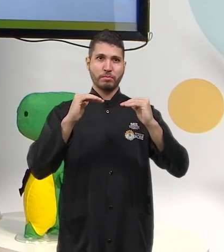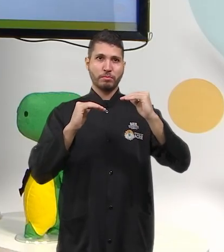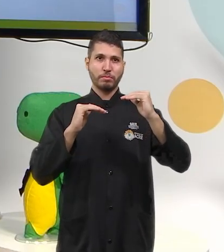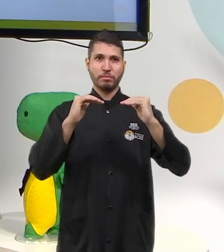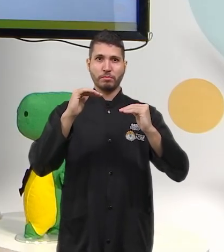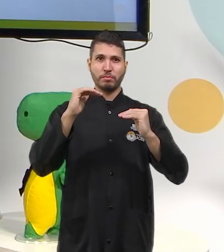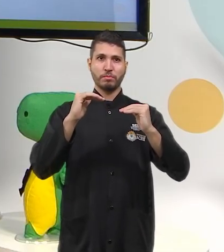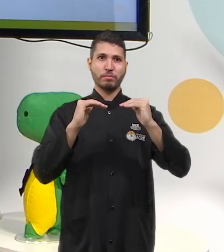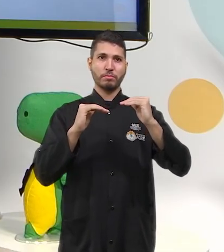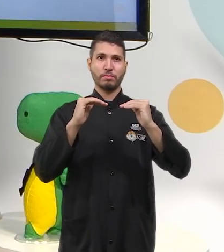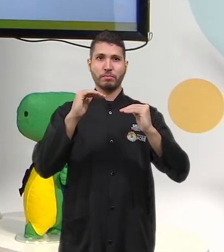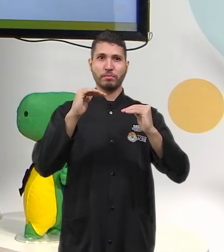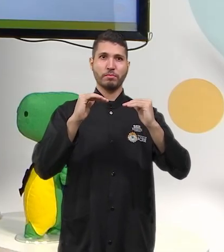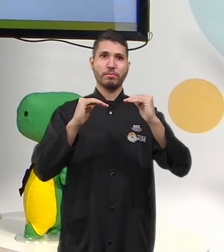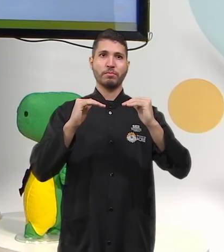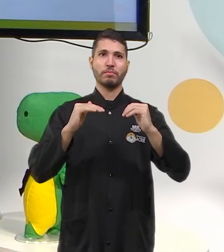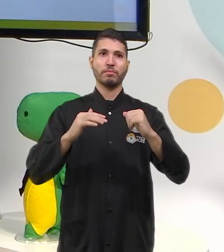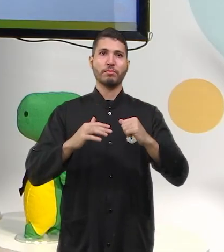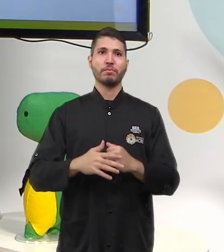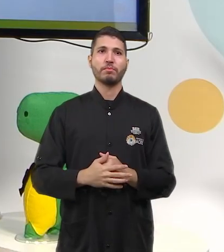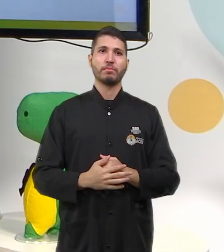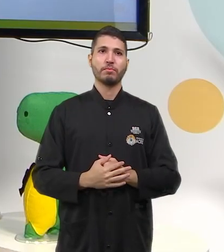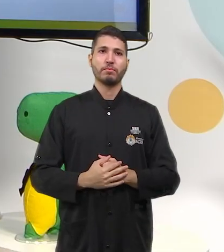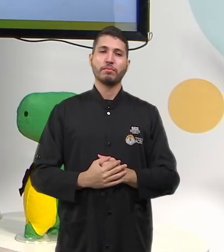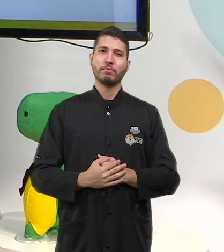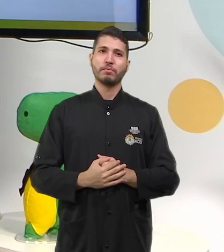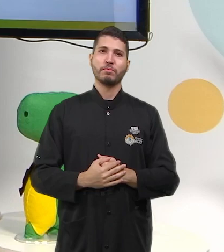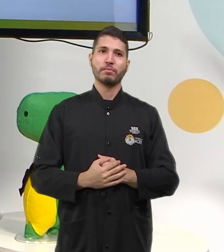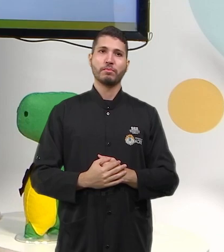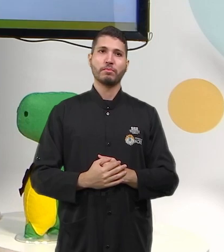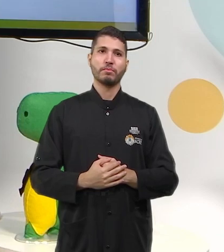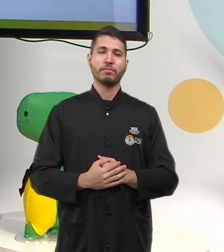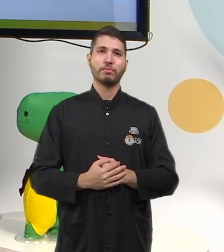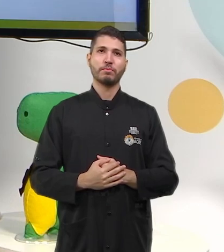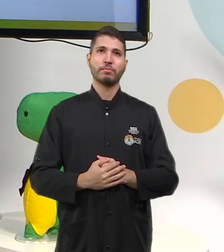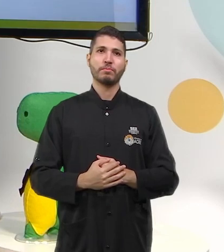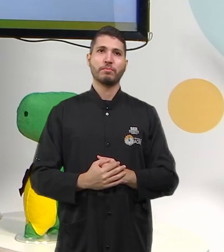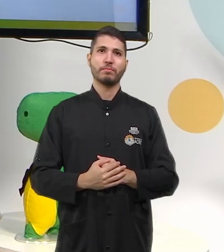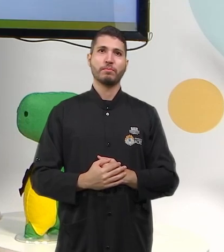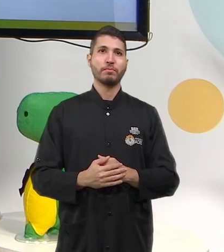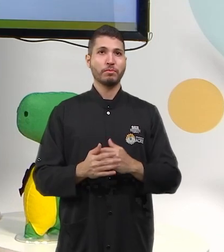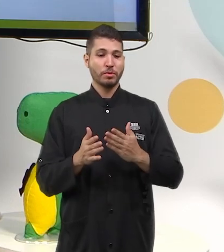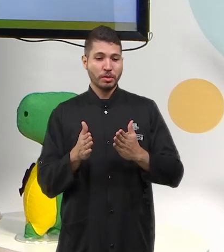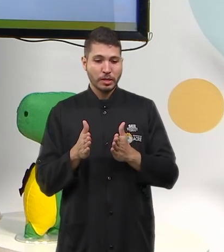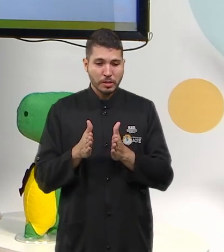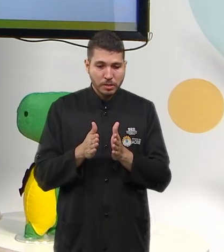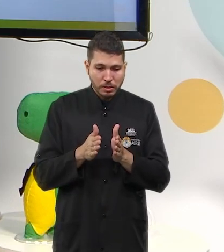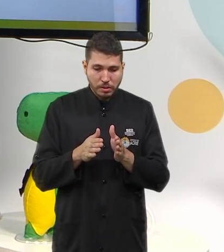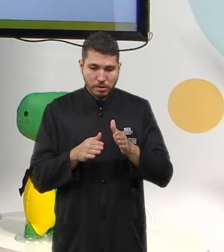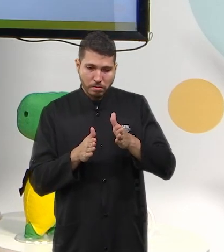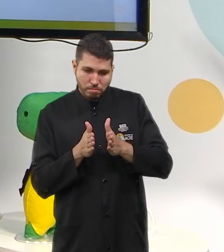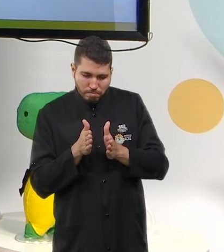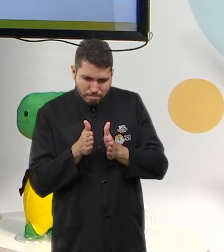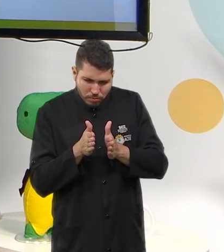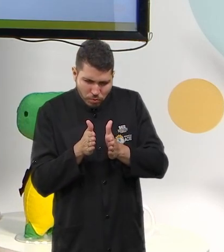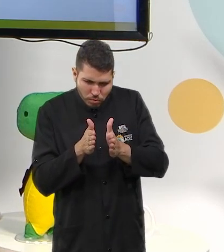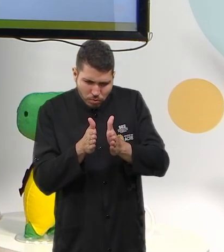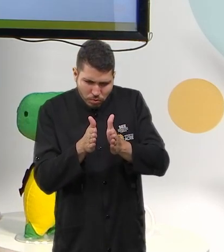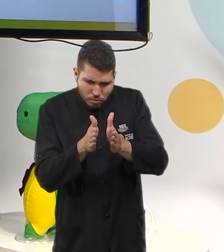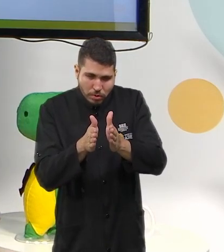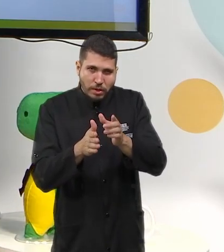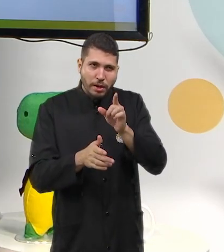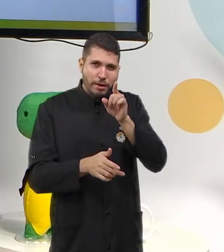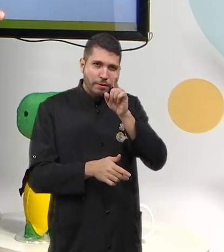exemplo, você está sóbrio, então caminhe por essa linha aqui e tal. Aí você